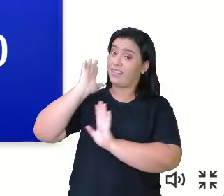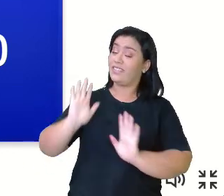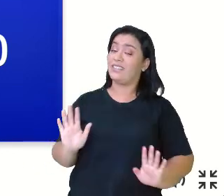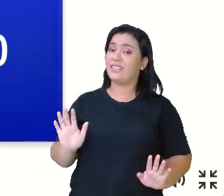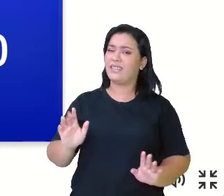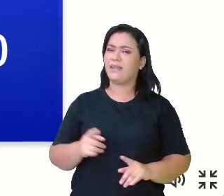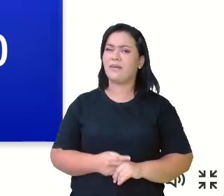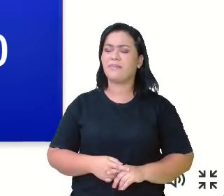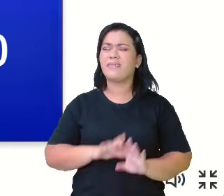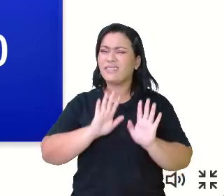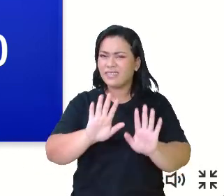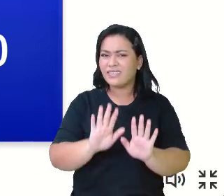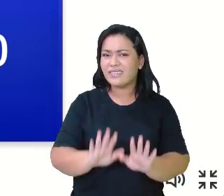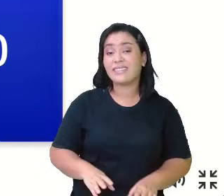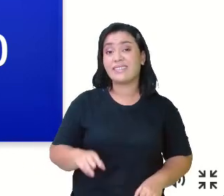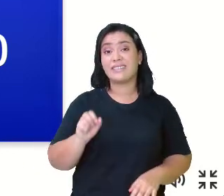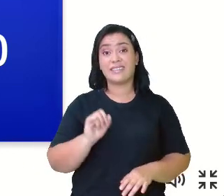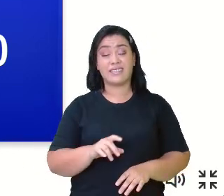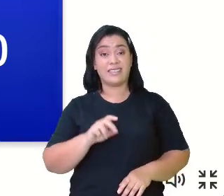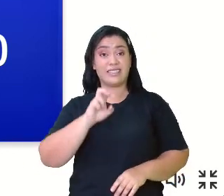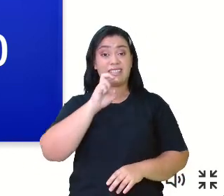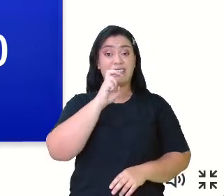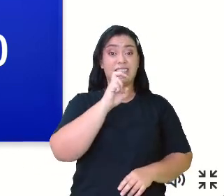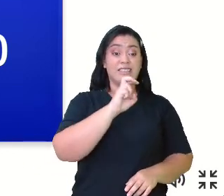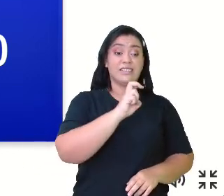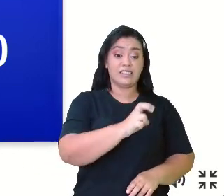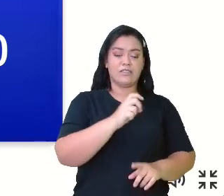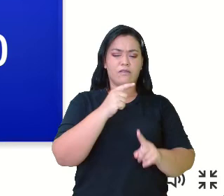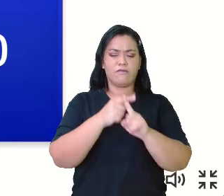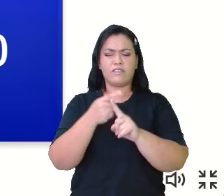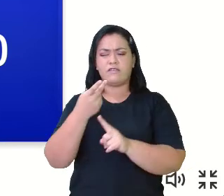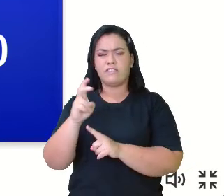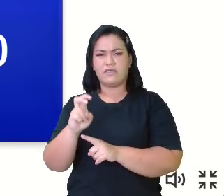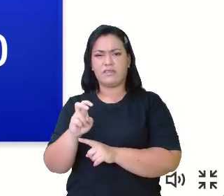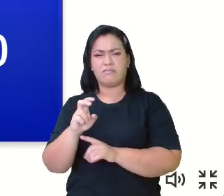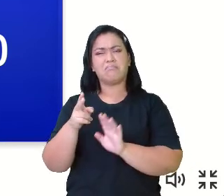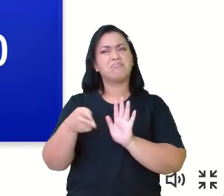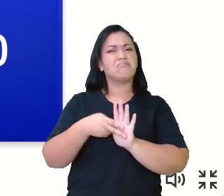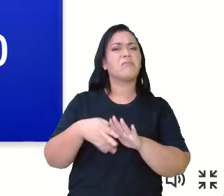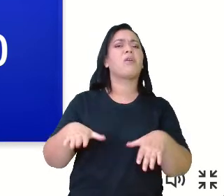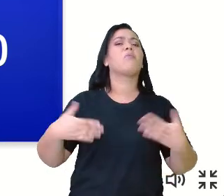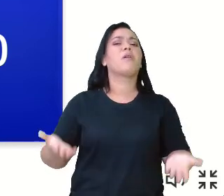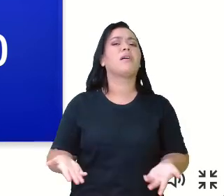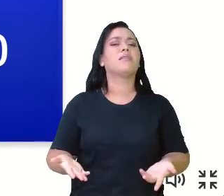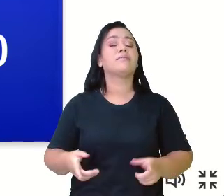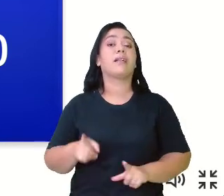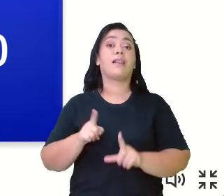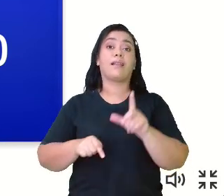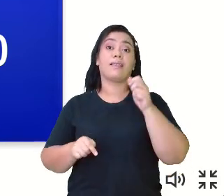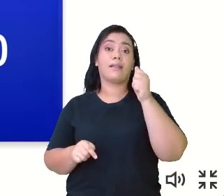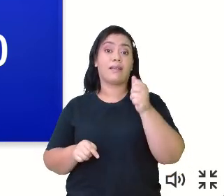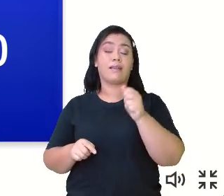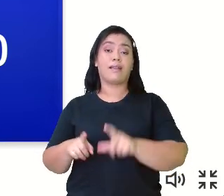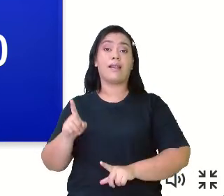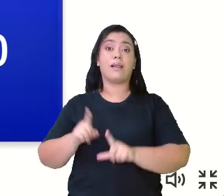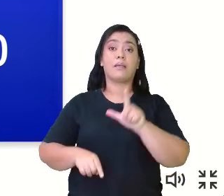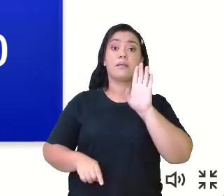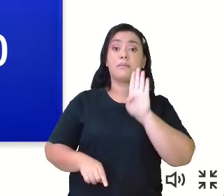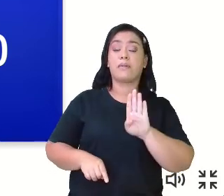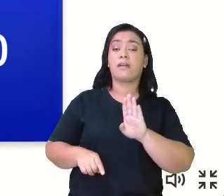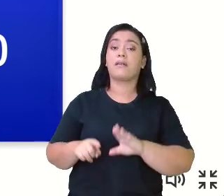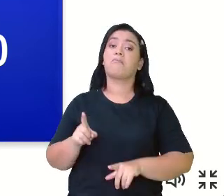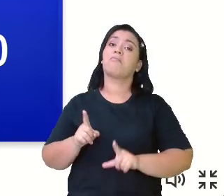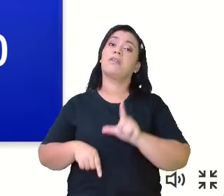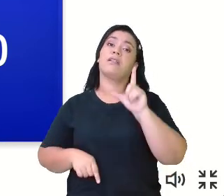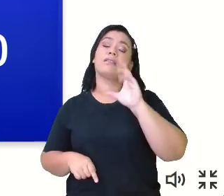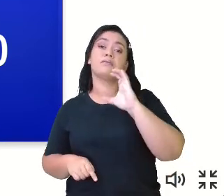resto. Será que 5 vezes 25 é 125, é 255 ou